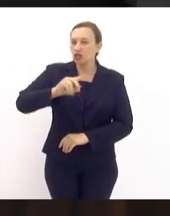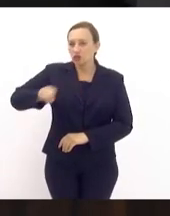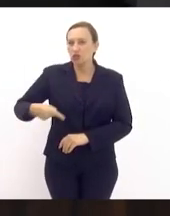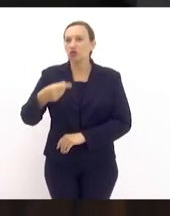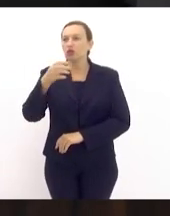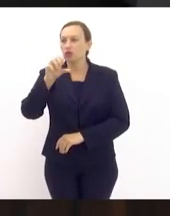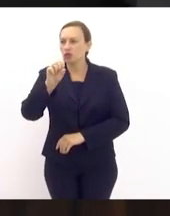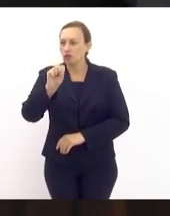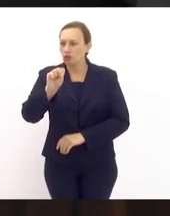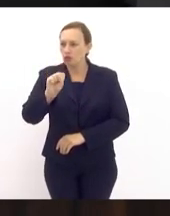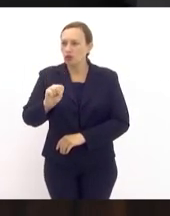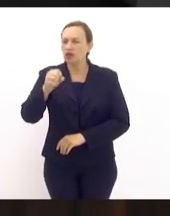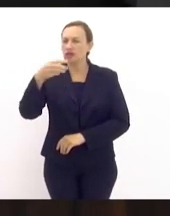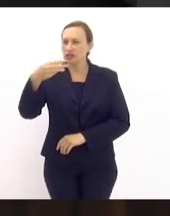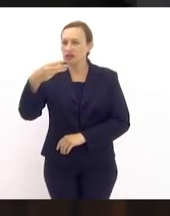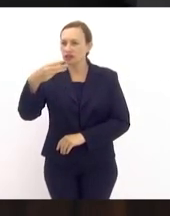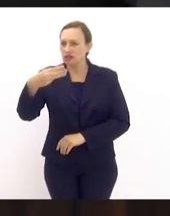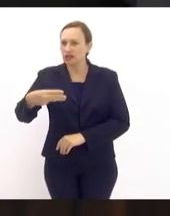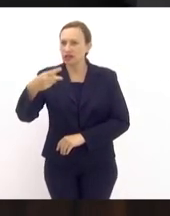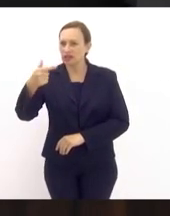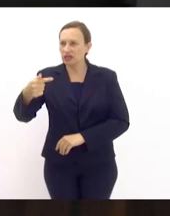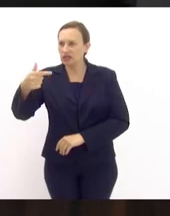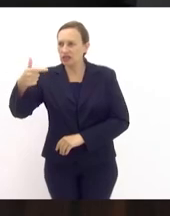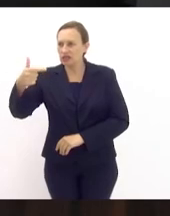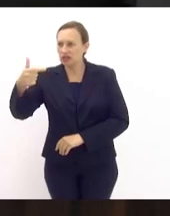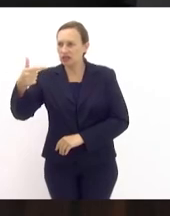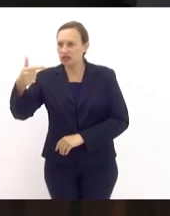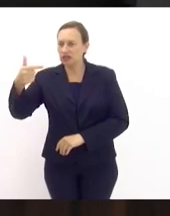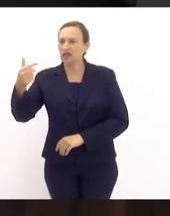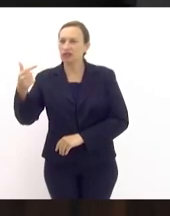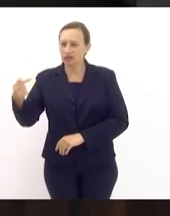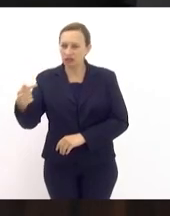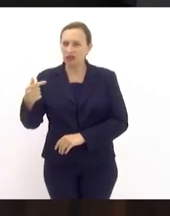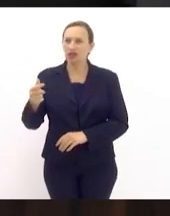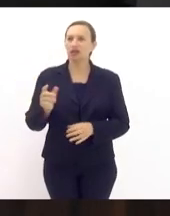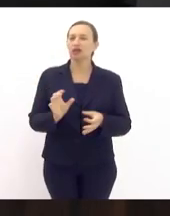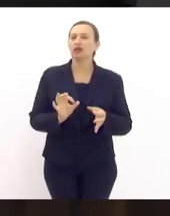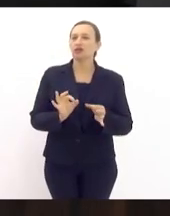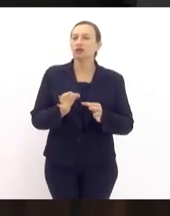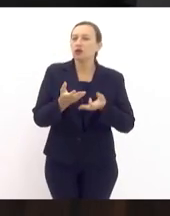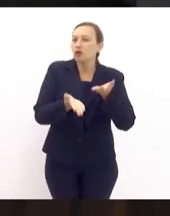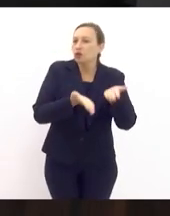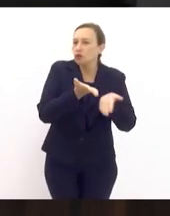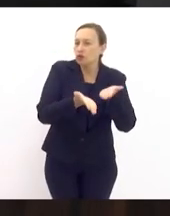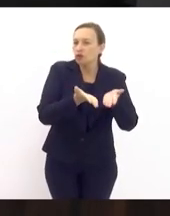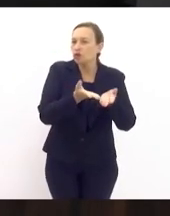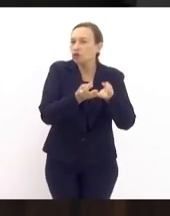3.877, 24 de junho de 2002, que cria o serviço de atendimento e tratamento da